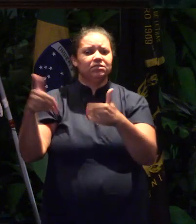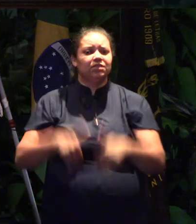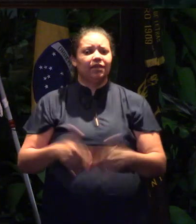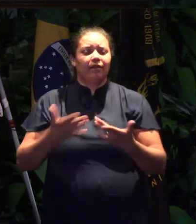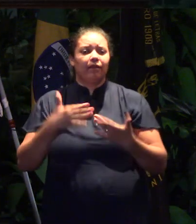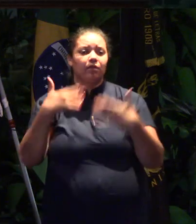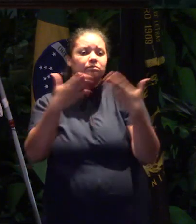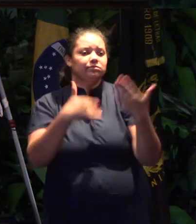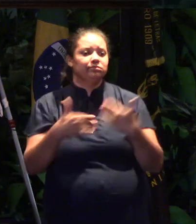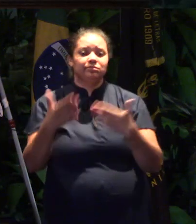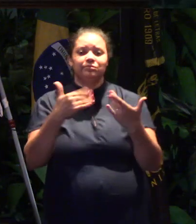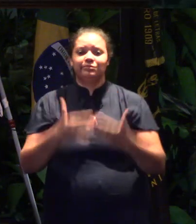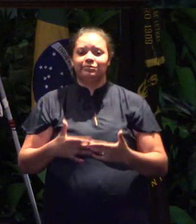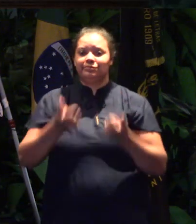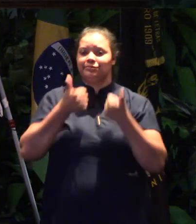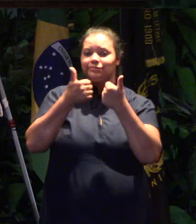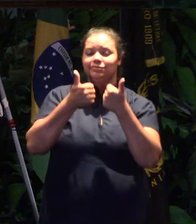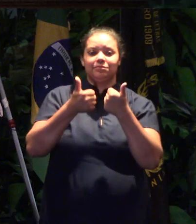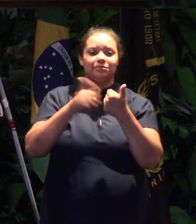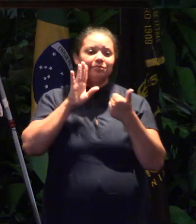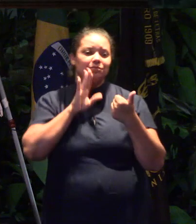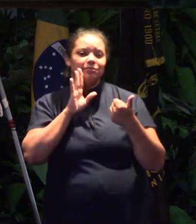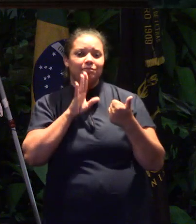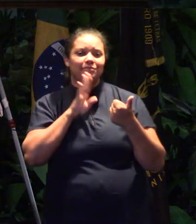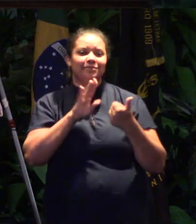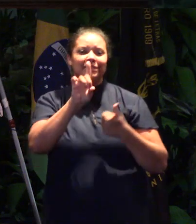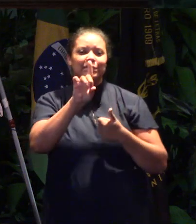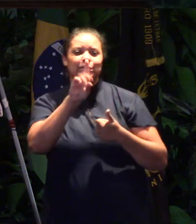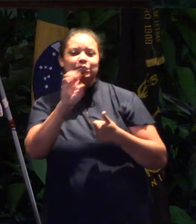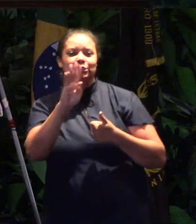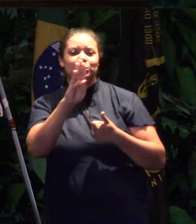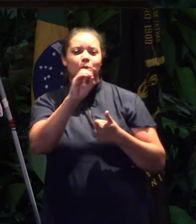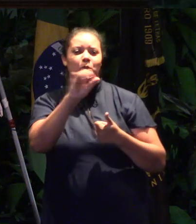boa, como diz a meninada, né, de boa, gosto de boa. Né?